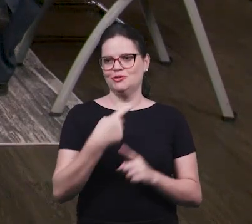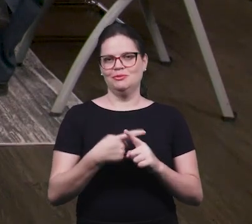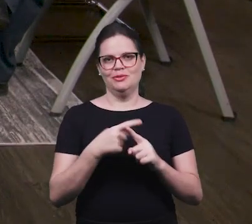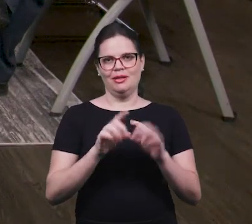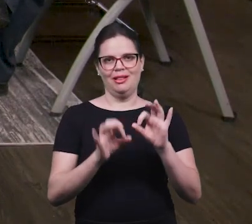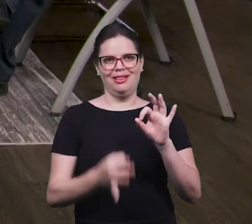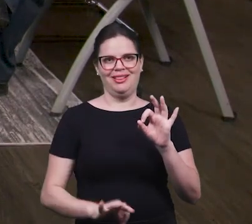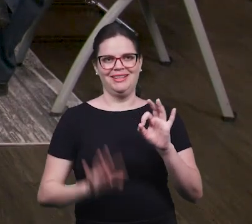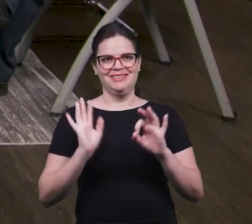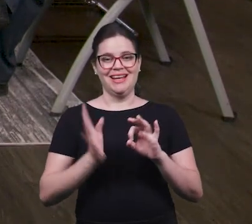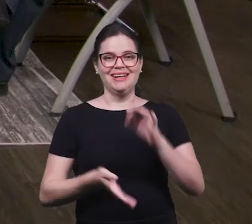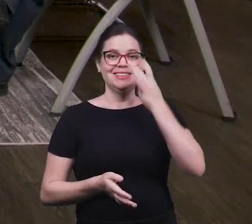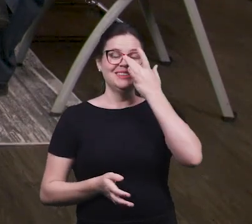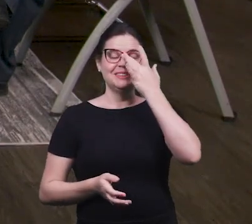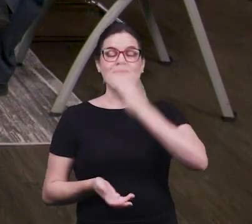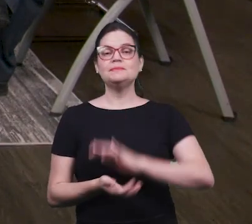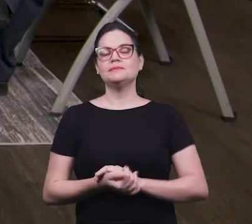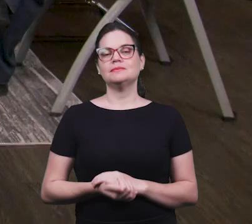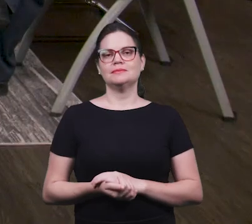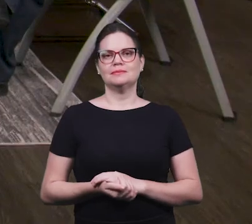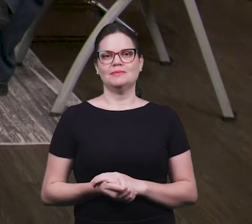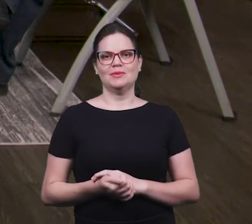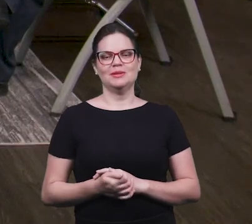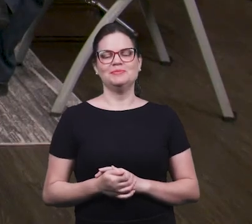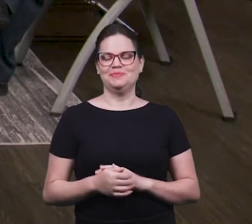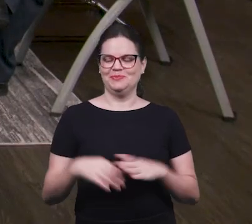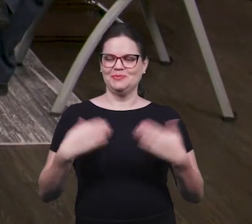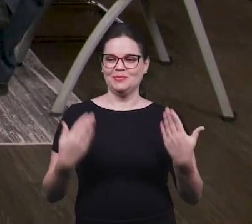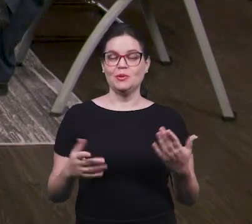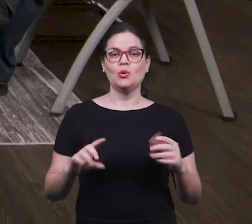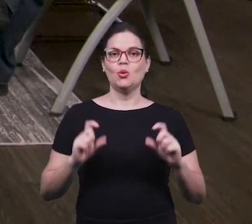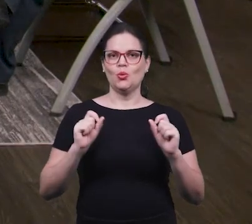está bem avançado. Então, o que eu tinha de falar,